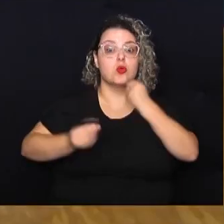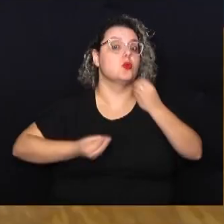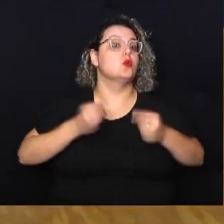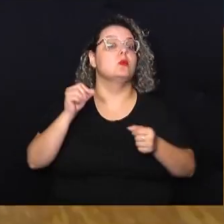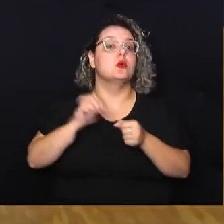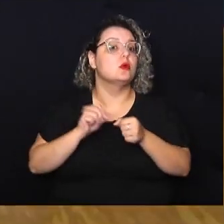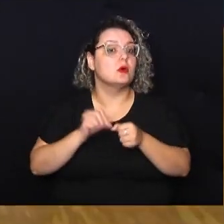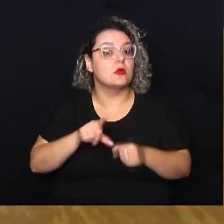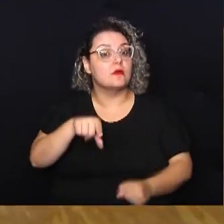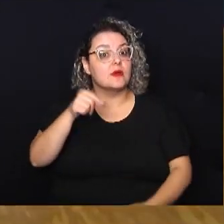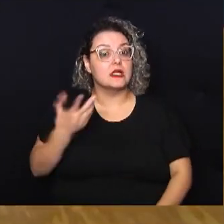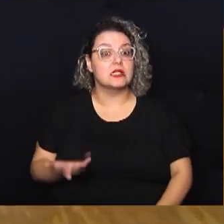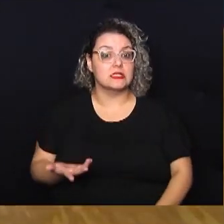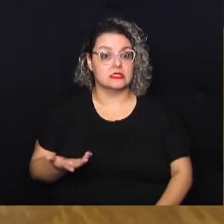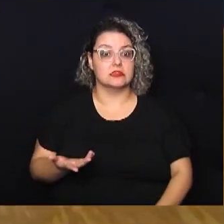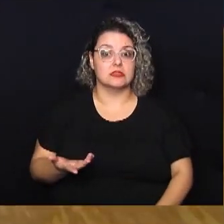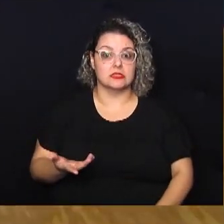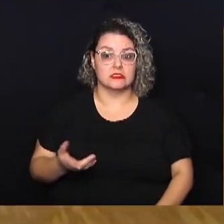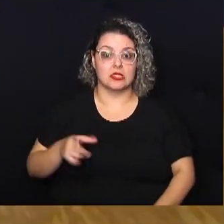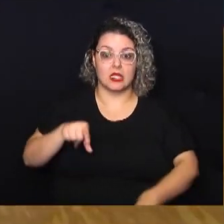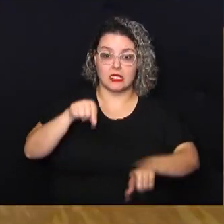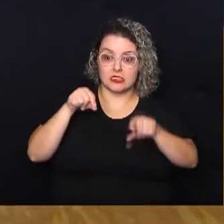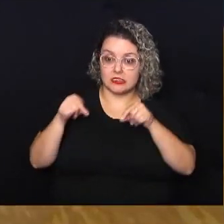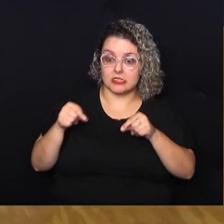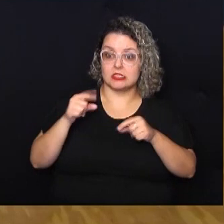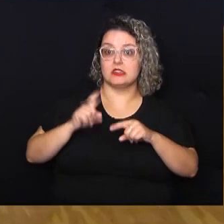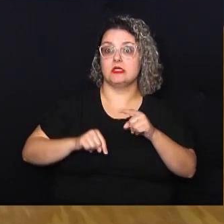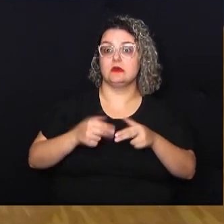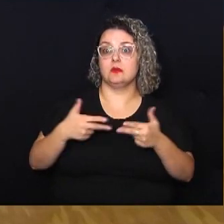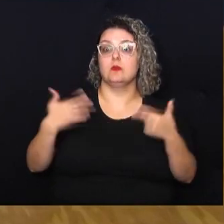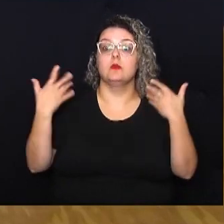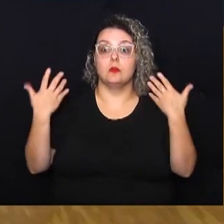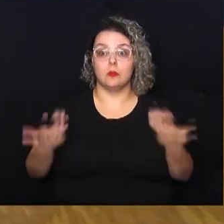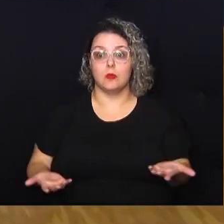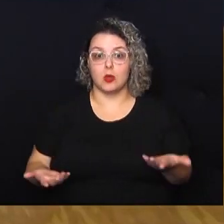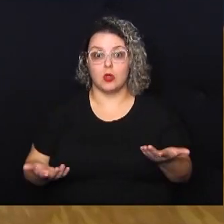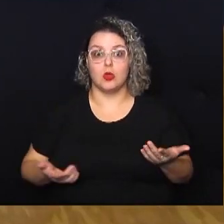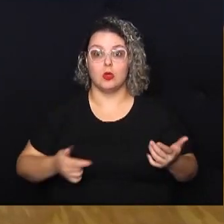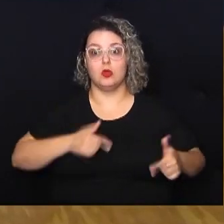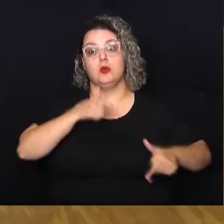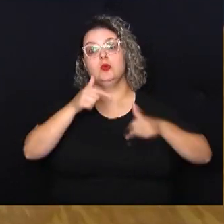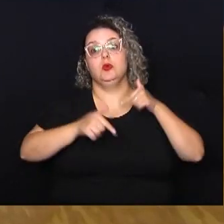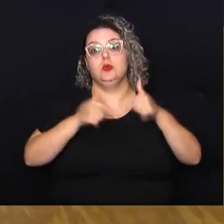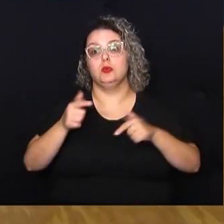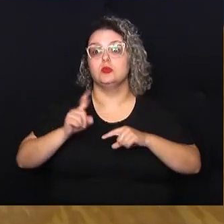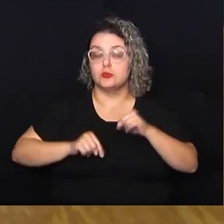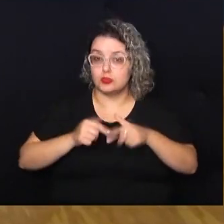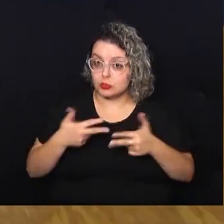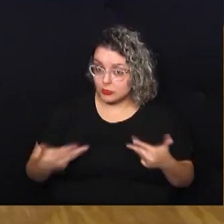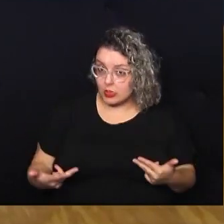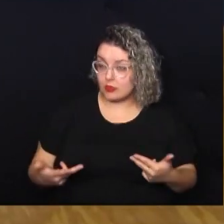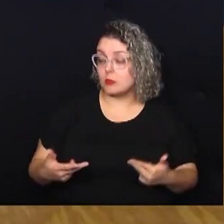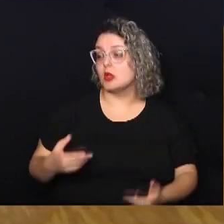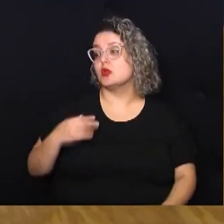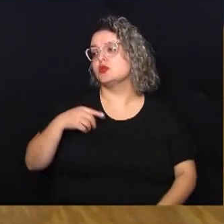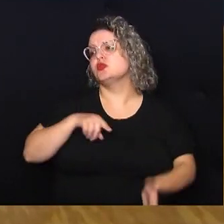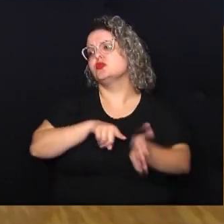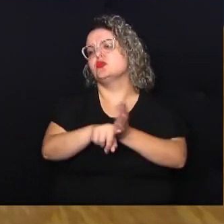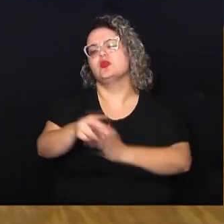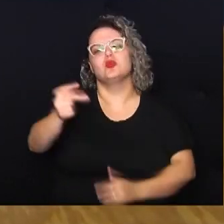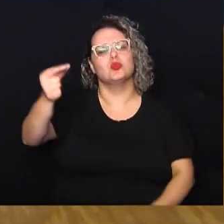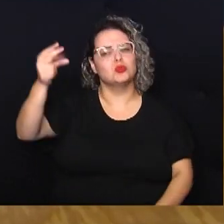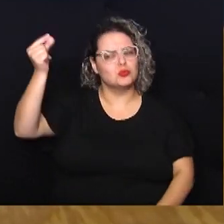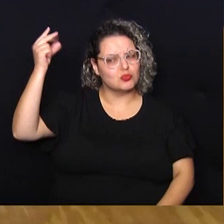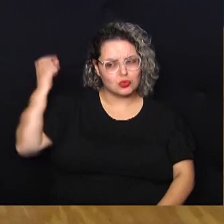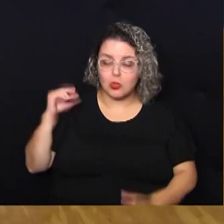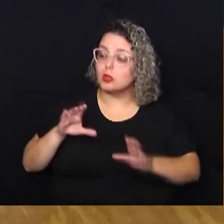essa escolha, essa seleção de materiais? Bom, o trabalho com os materiais vem de uma pesquisa já de longa data do